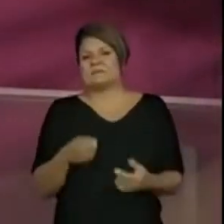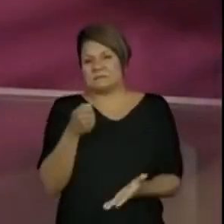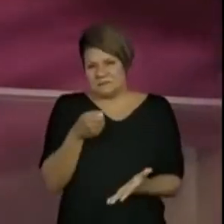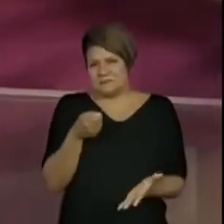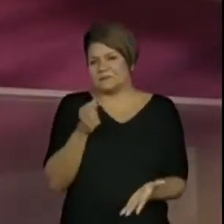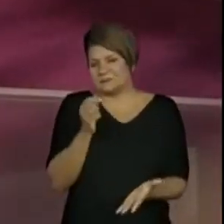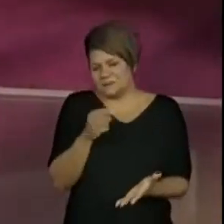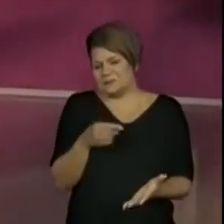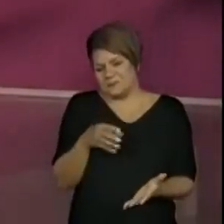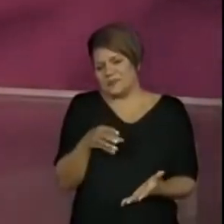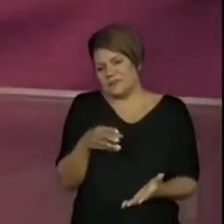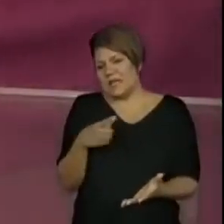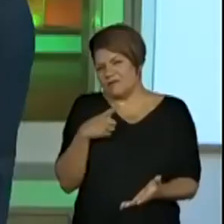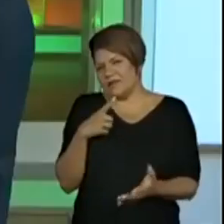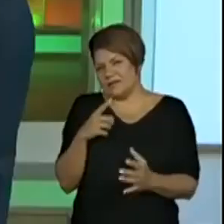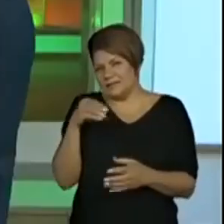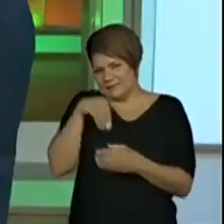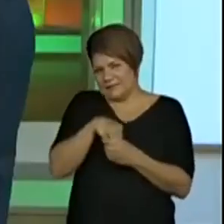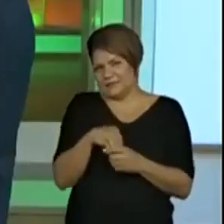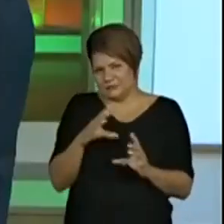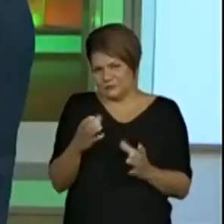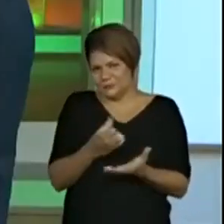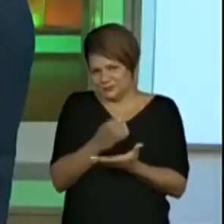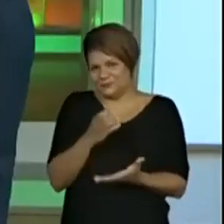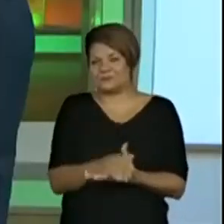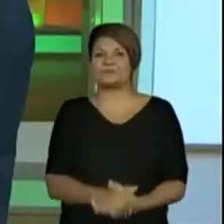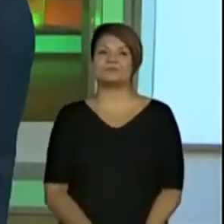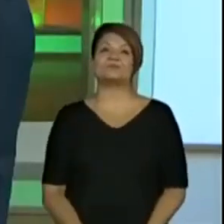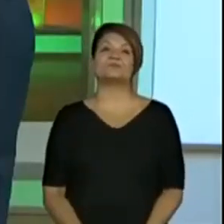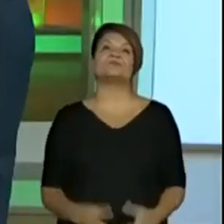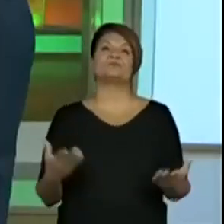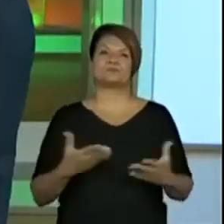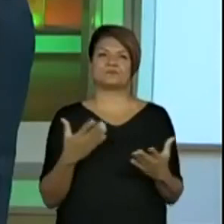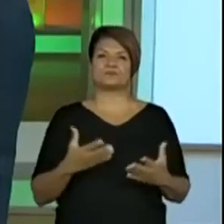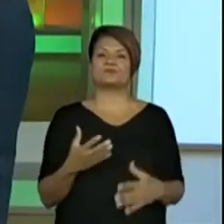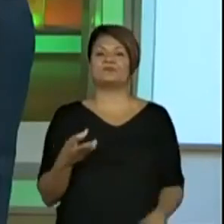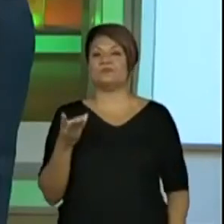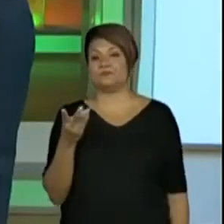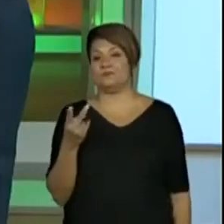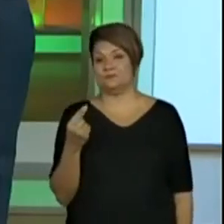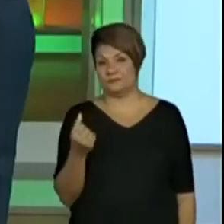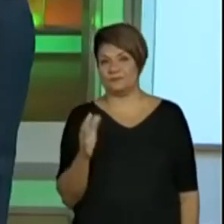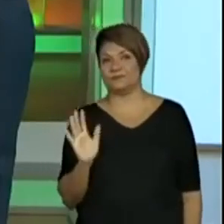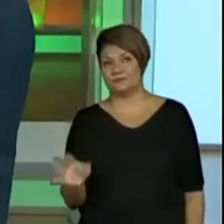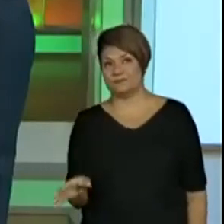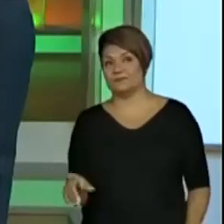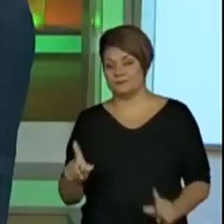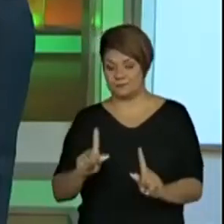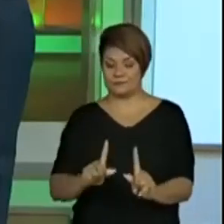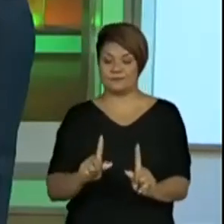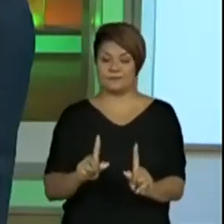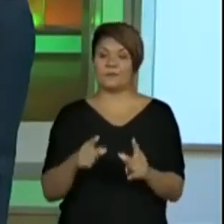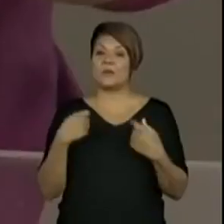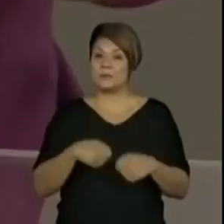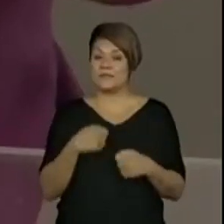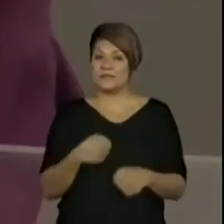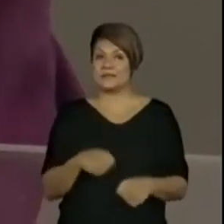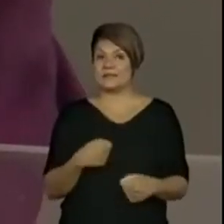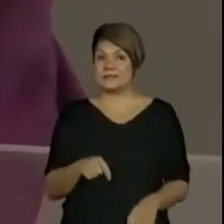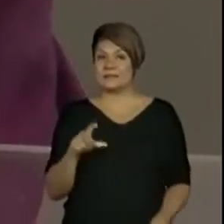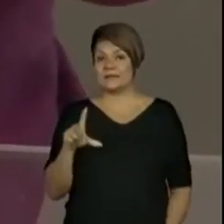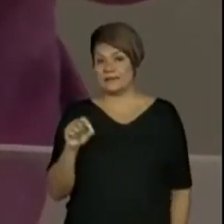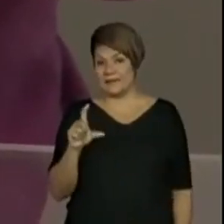dentro do potinho, tá bom? Agora vamos fazer a contagem aqui, professora. Segundo a cartela, nós temos que ter aqui